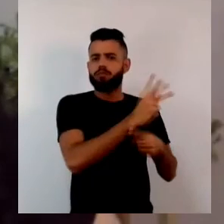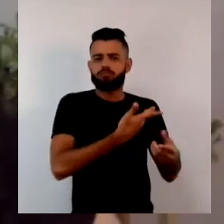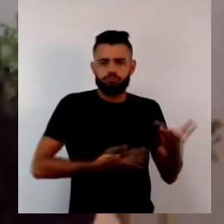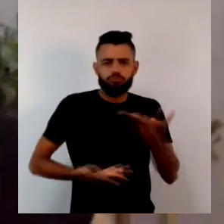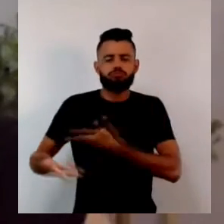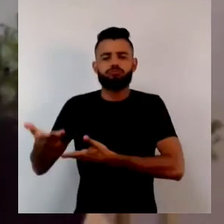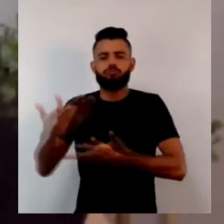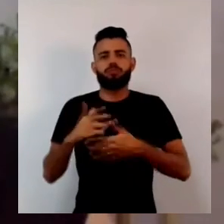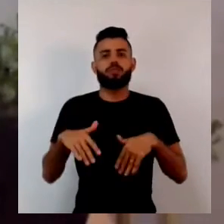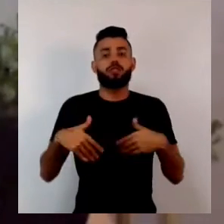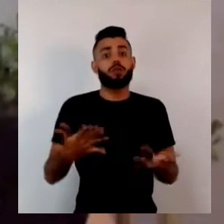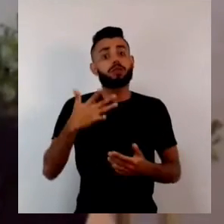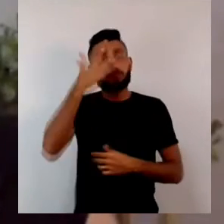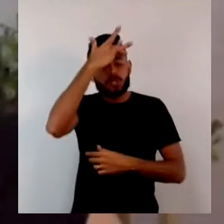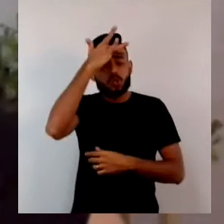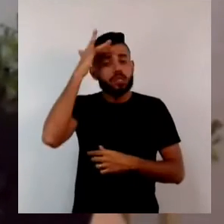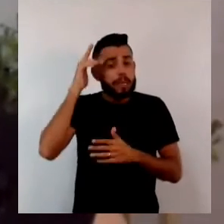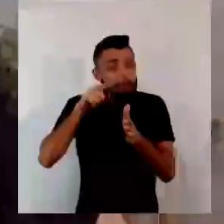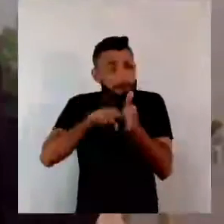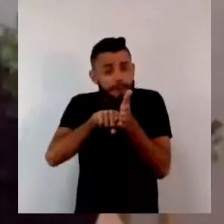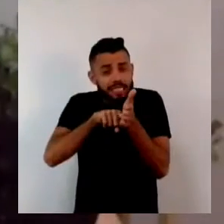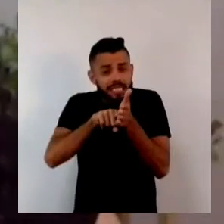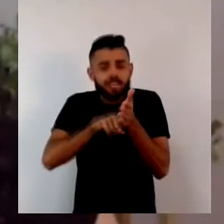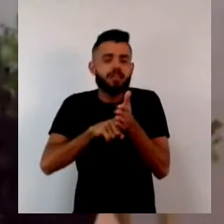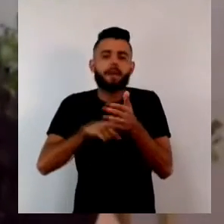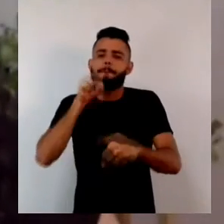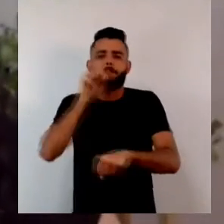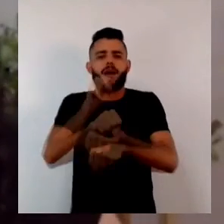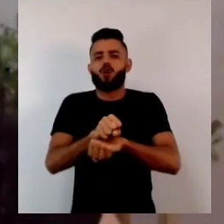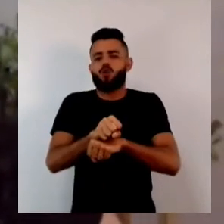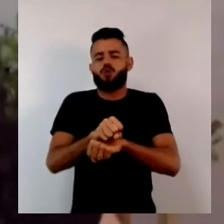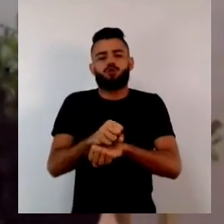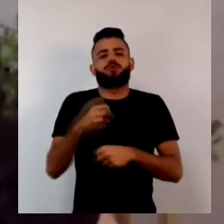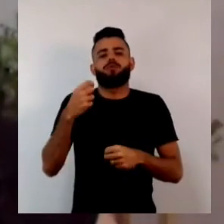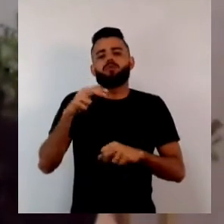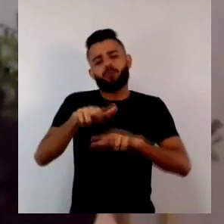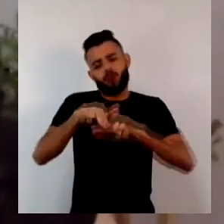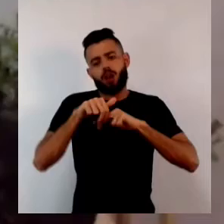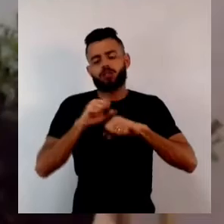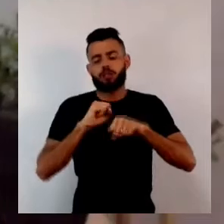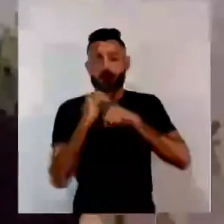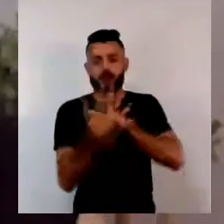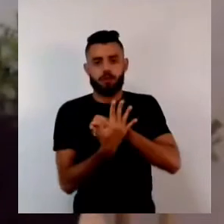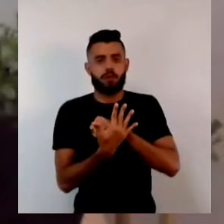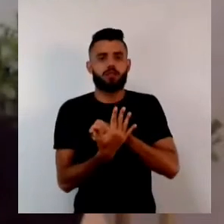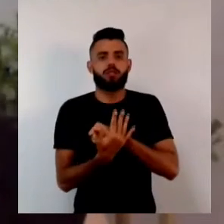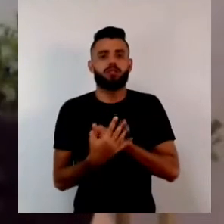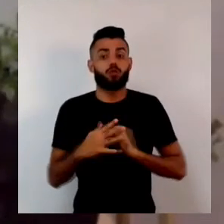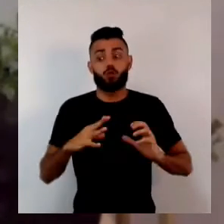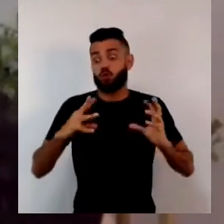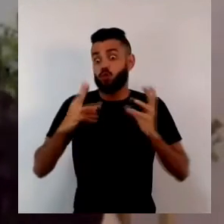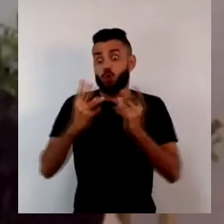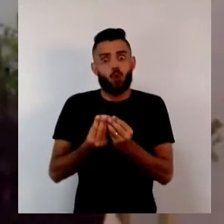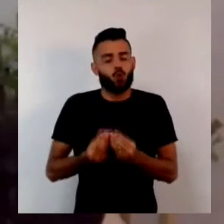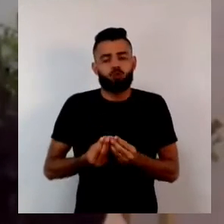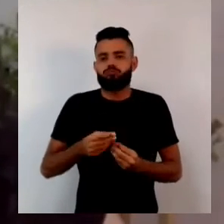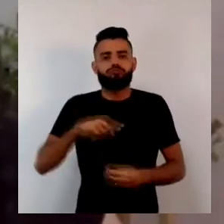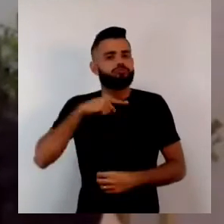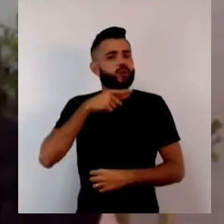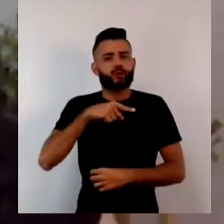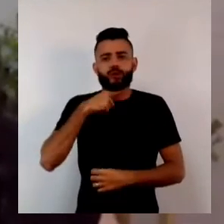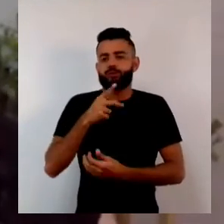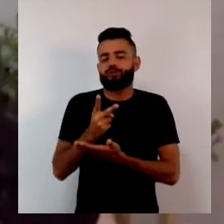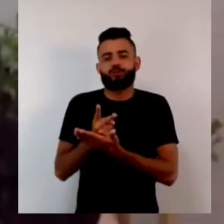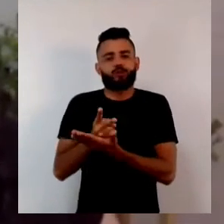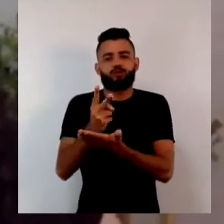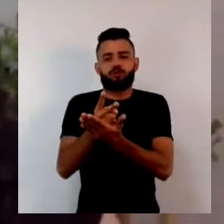as suas pesquisas por conta da pandemia, né, nem todos conseguiram converter as suas pesquisas para estudar especificamente questões